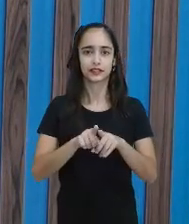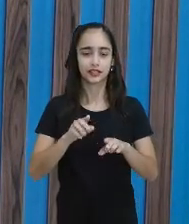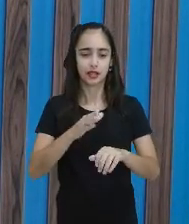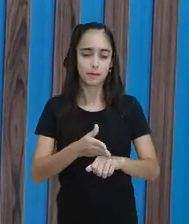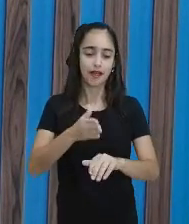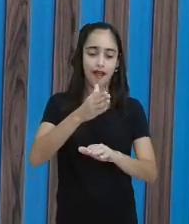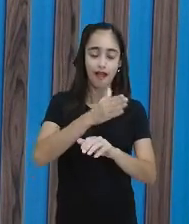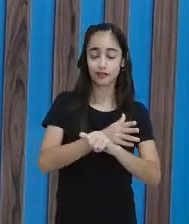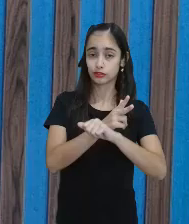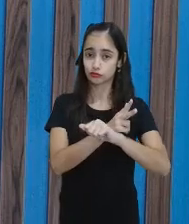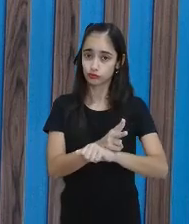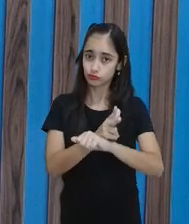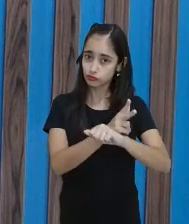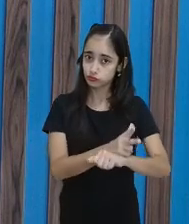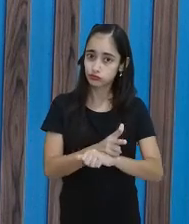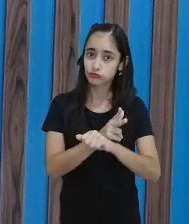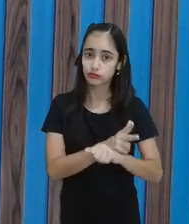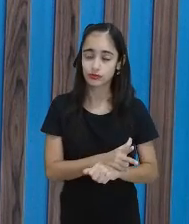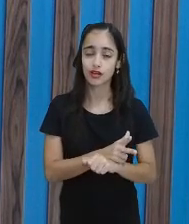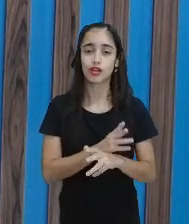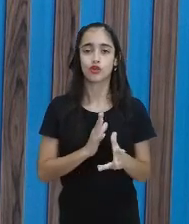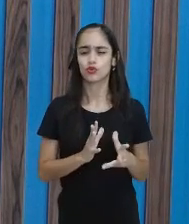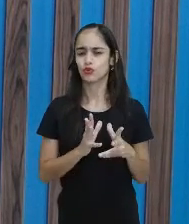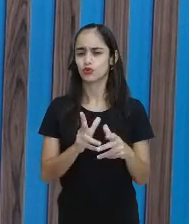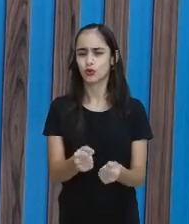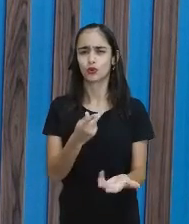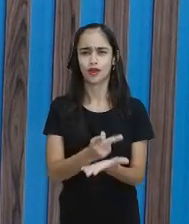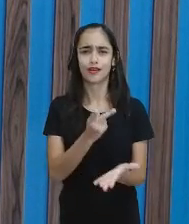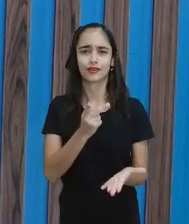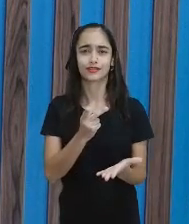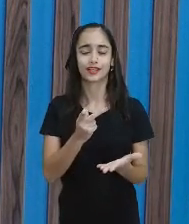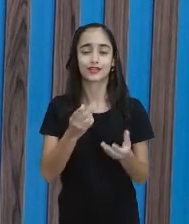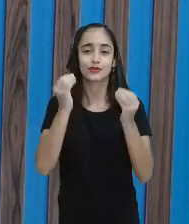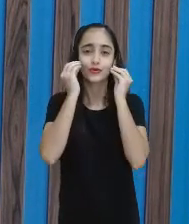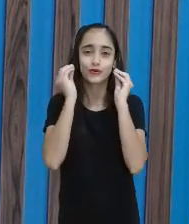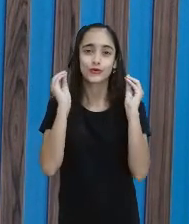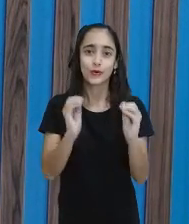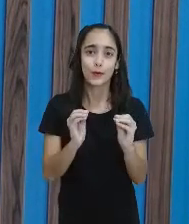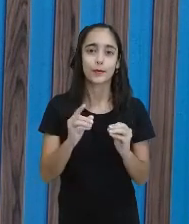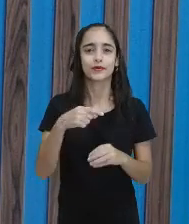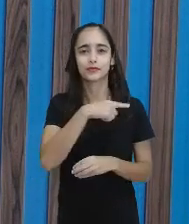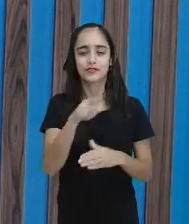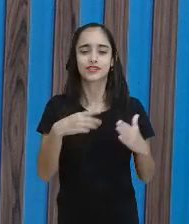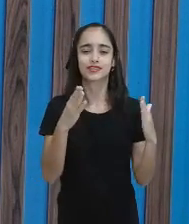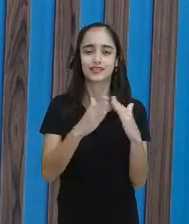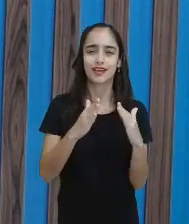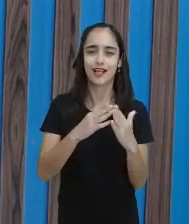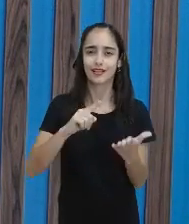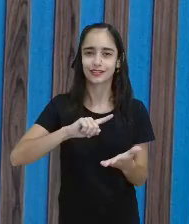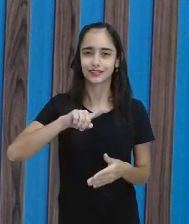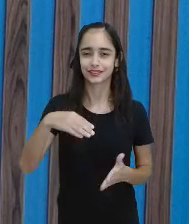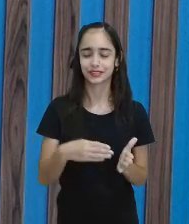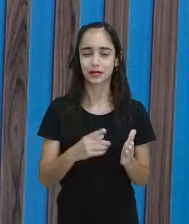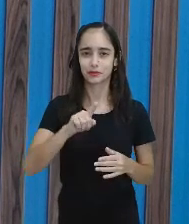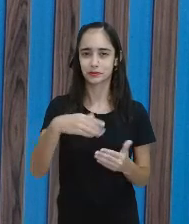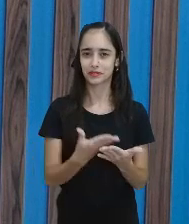a Stephanie que estão ali no estúdio fazendo tudo acontecer. Para você que está em casa, um cheiro e até a próxima.